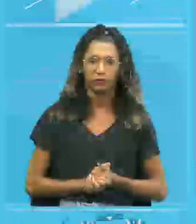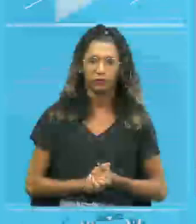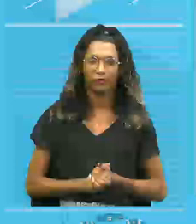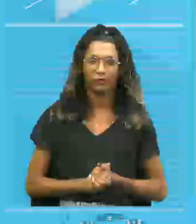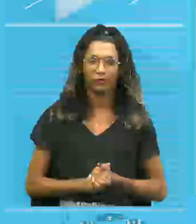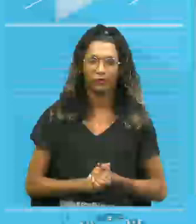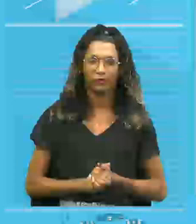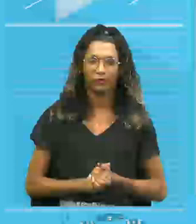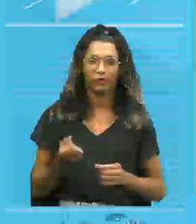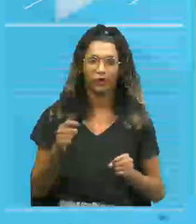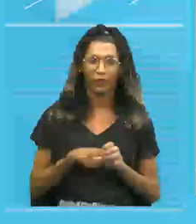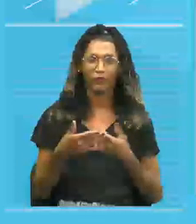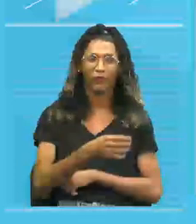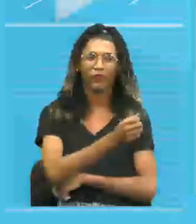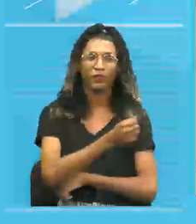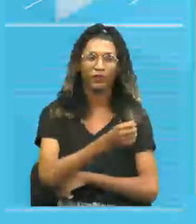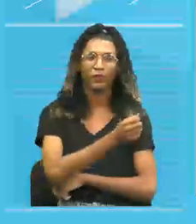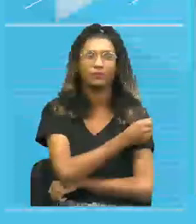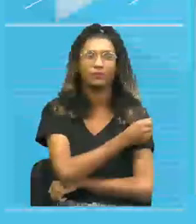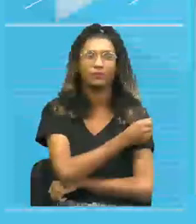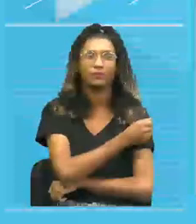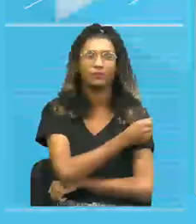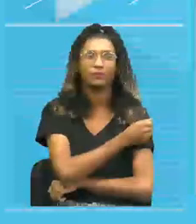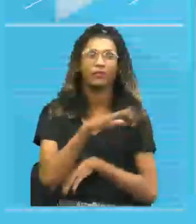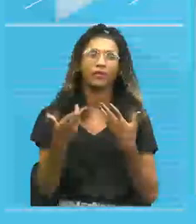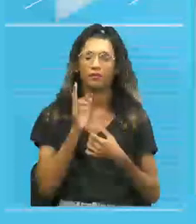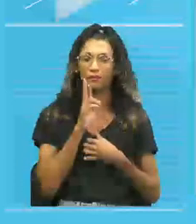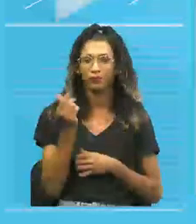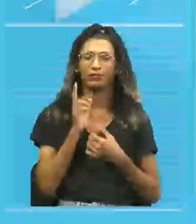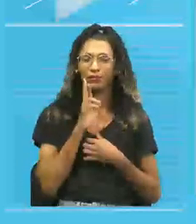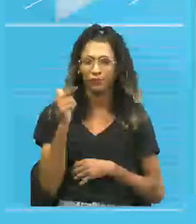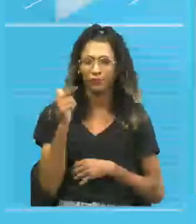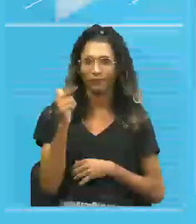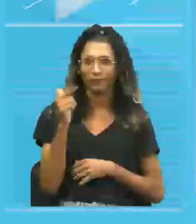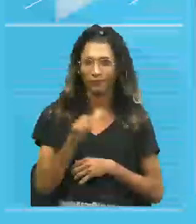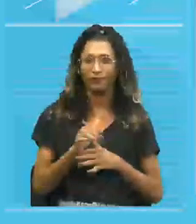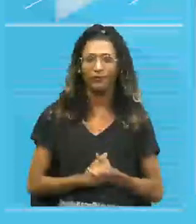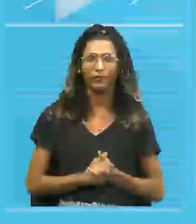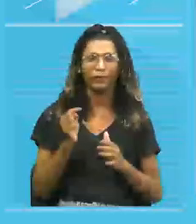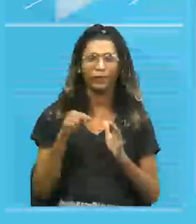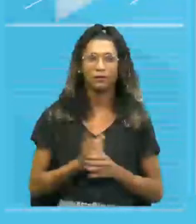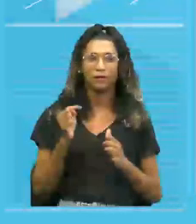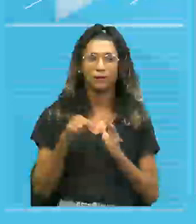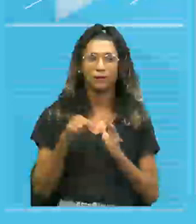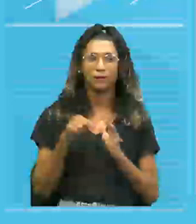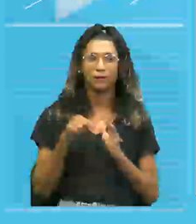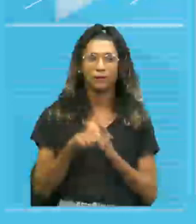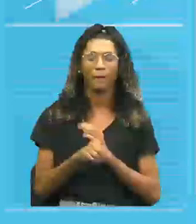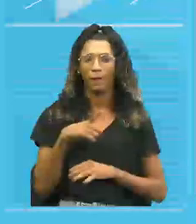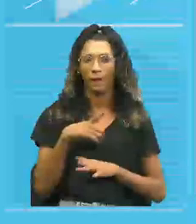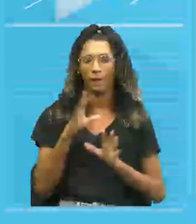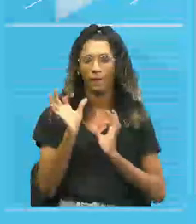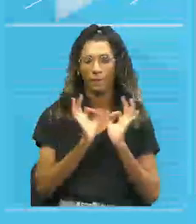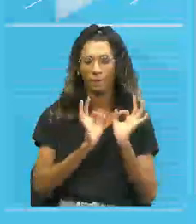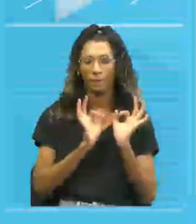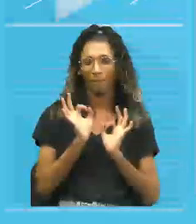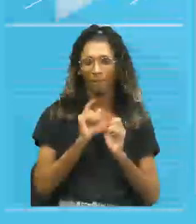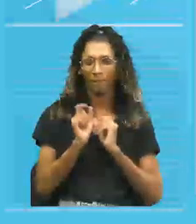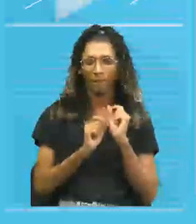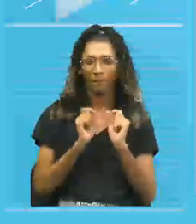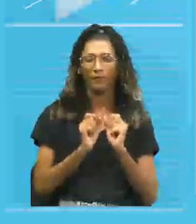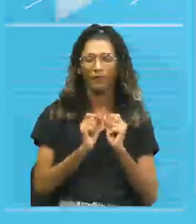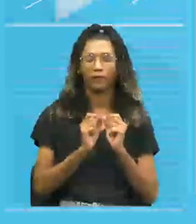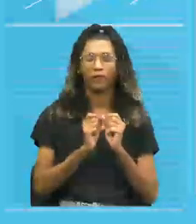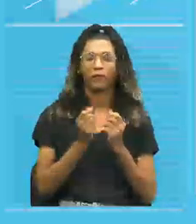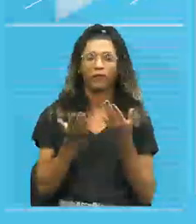voltando Voltando meu povo vamos fazer mais olha essa daqui ó nessa questão Nós Temos que montar um